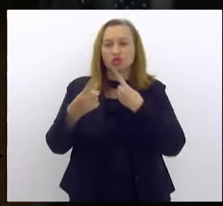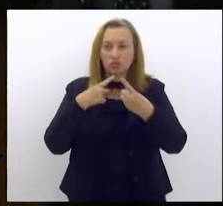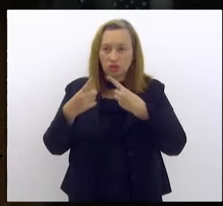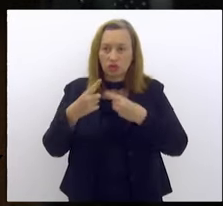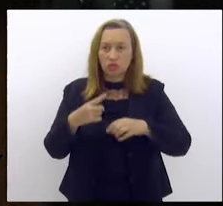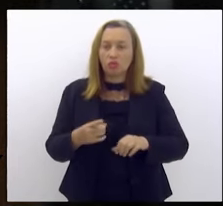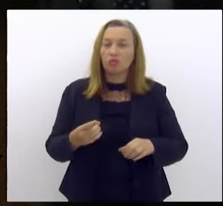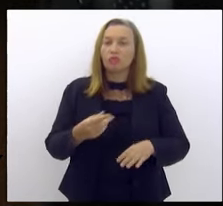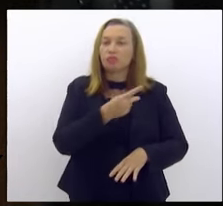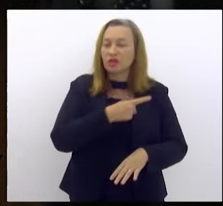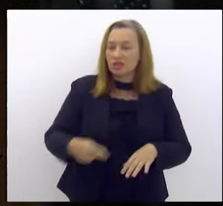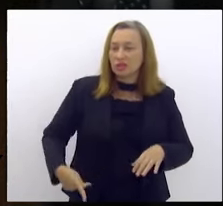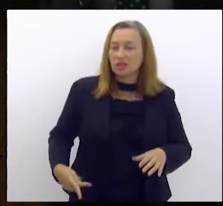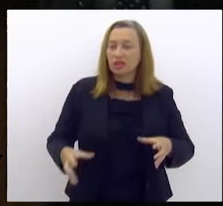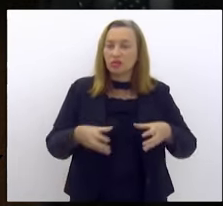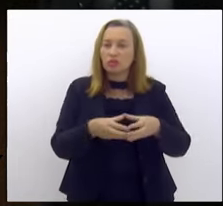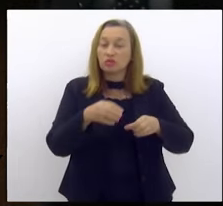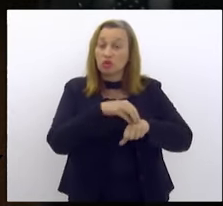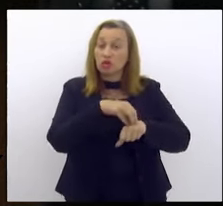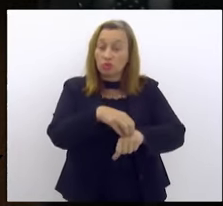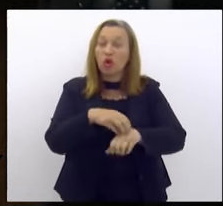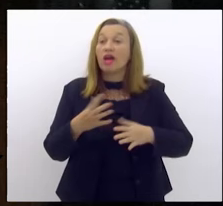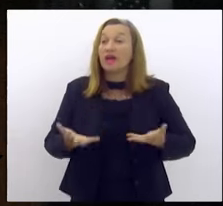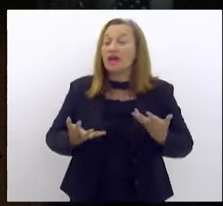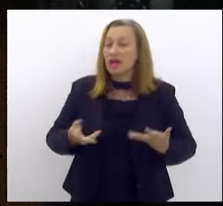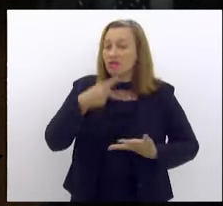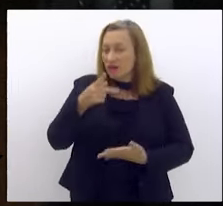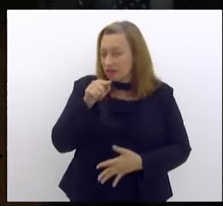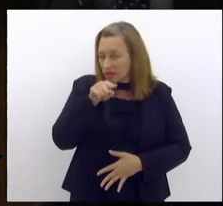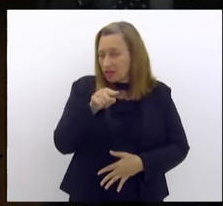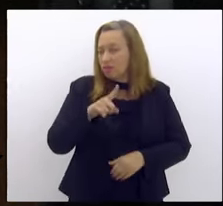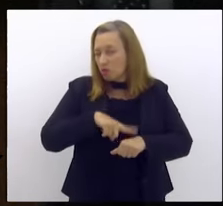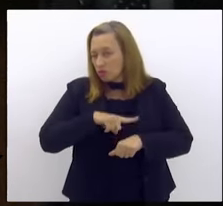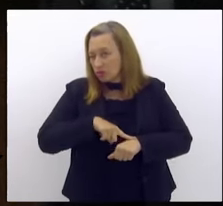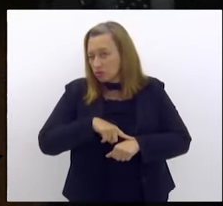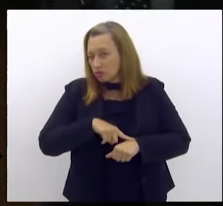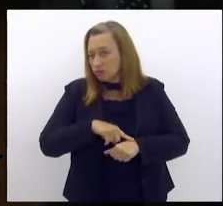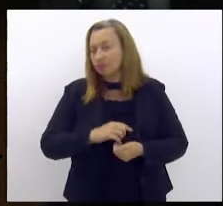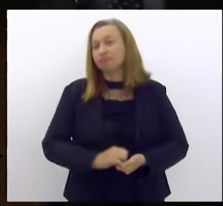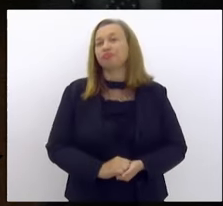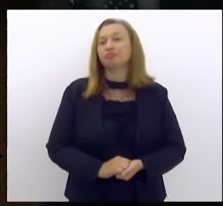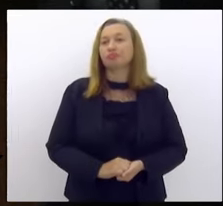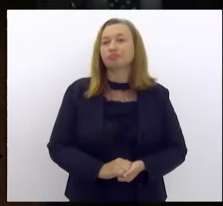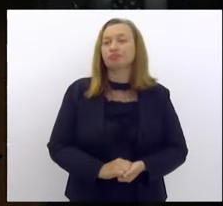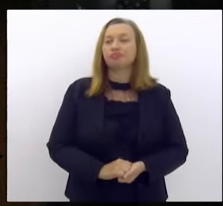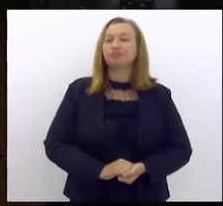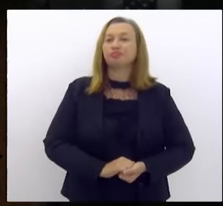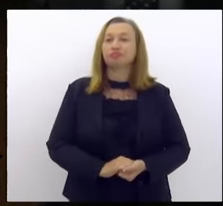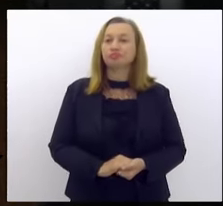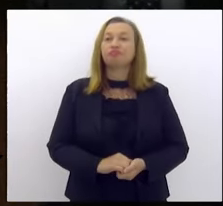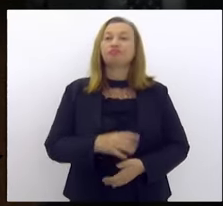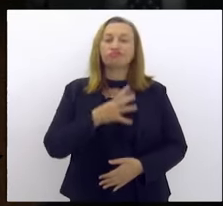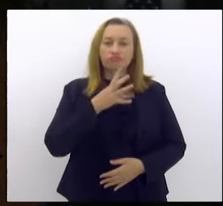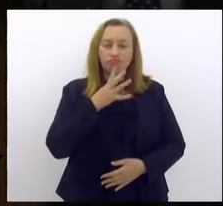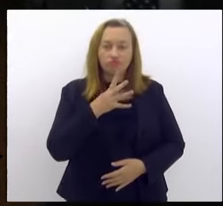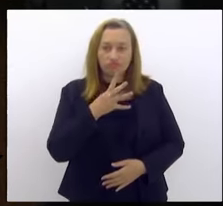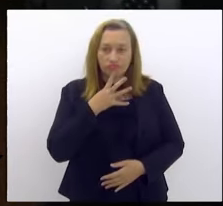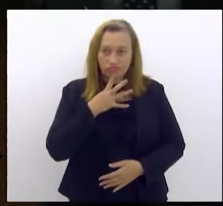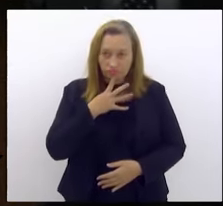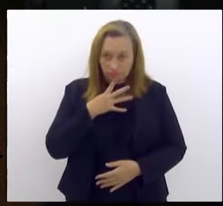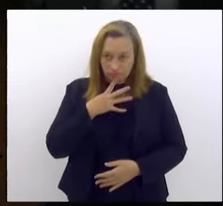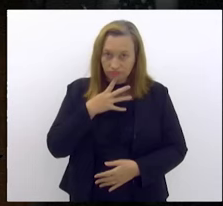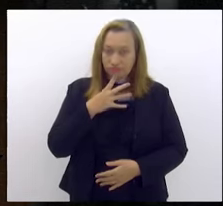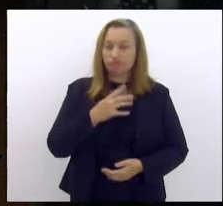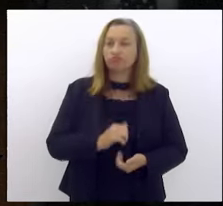Transporte. Então, quero dizer que, naquele momento em que pese, eventualmente, o reconhecimento de